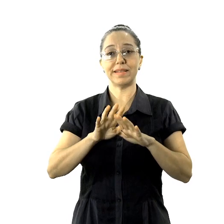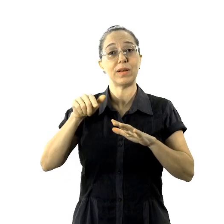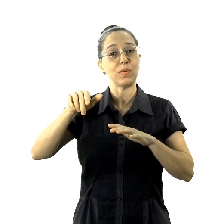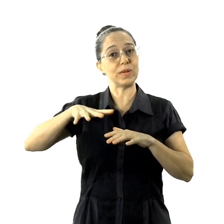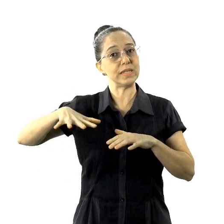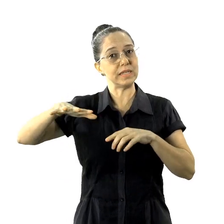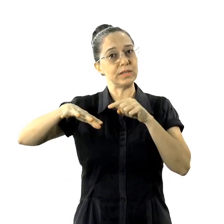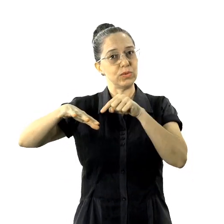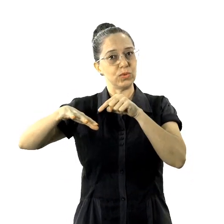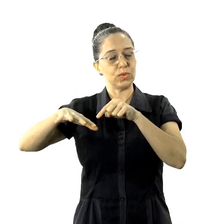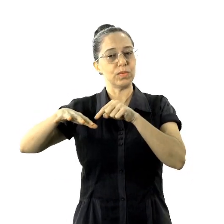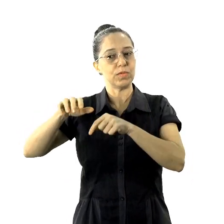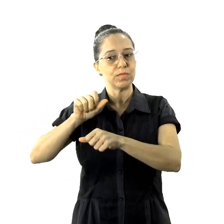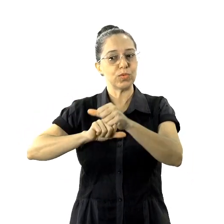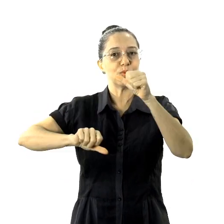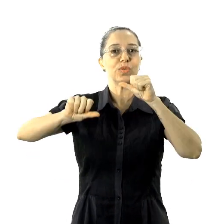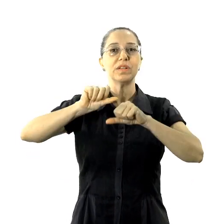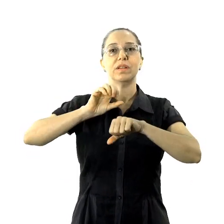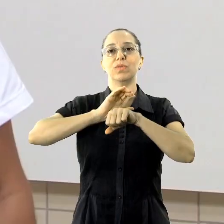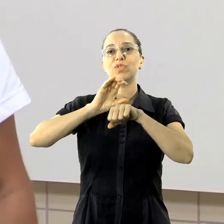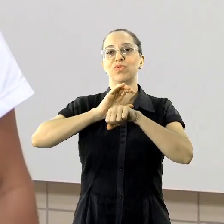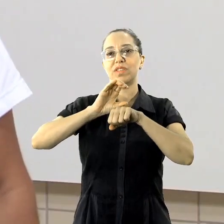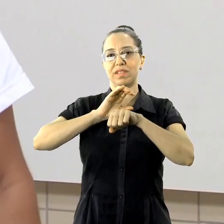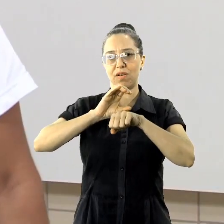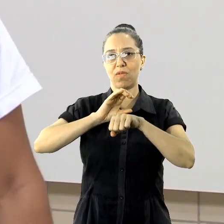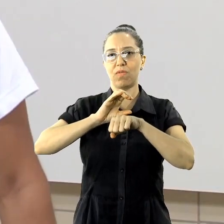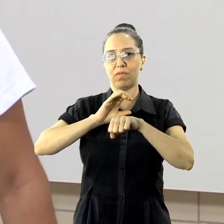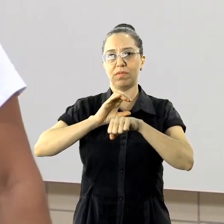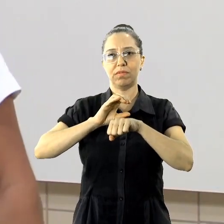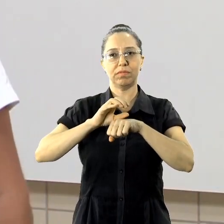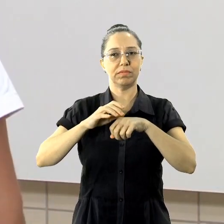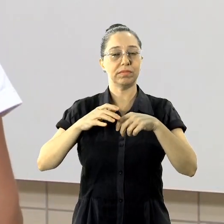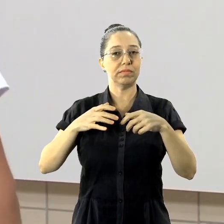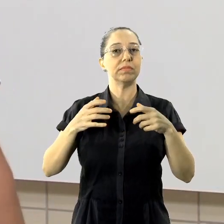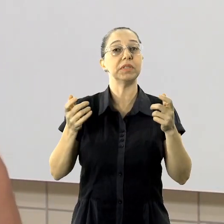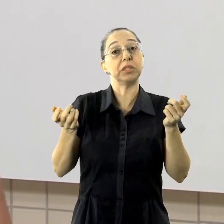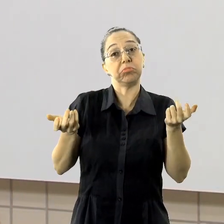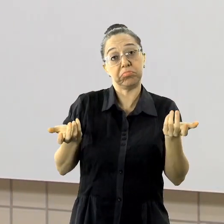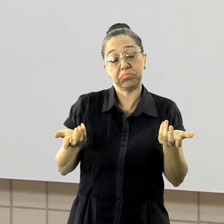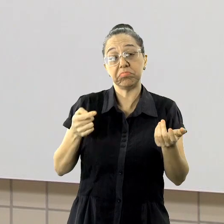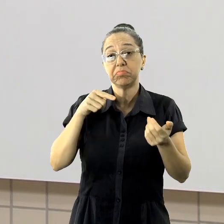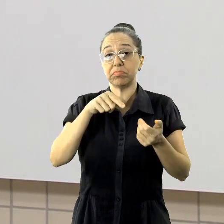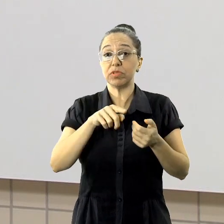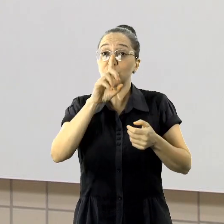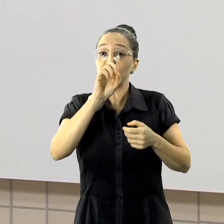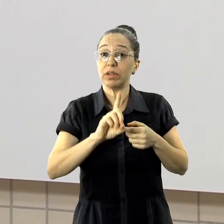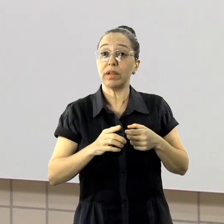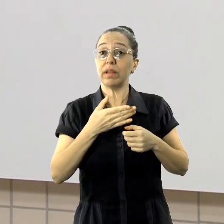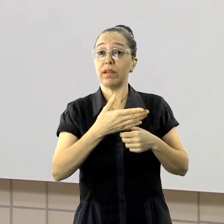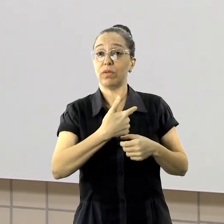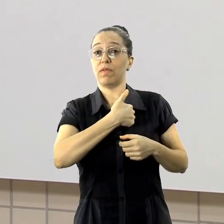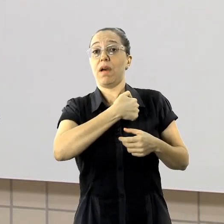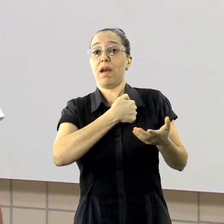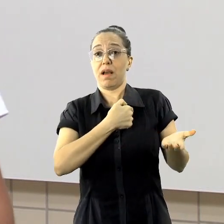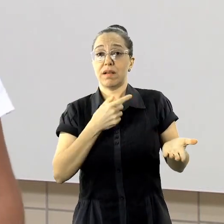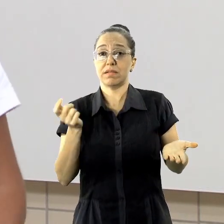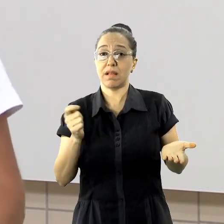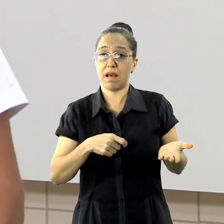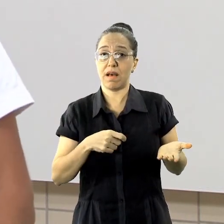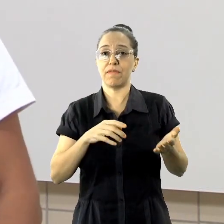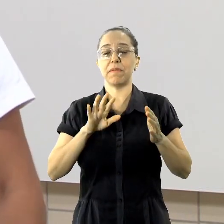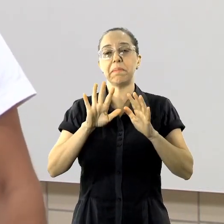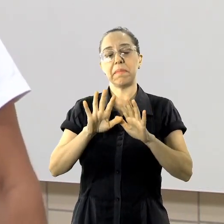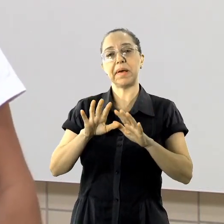era mudando a Constituição, porque a Constituição permitia que Vargas estivesse naquela situação. Ok, o